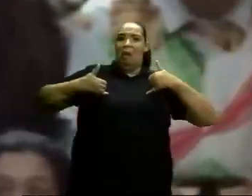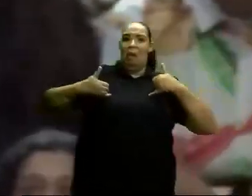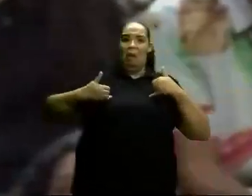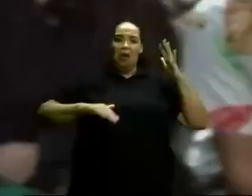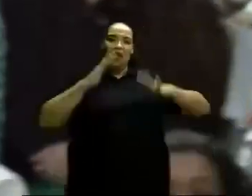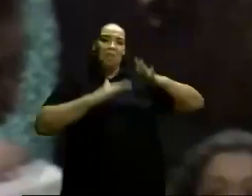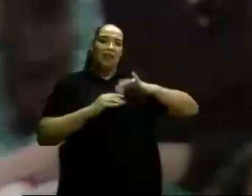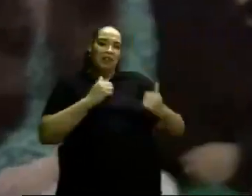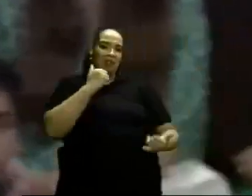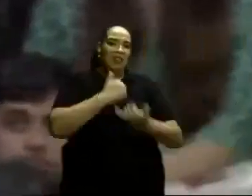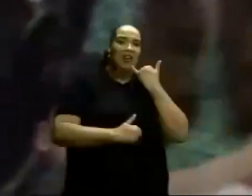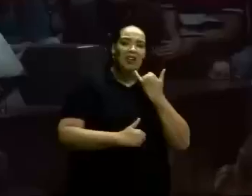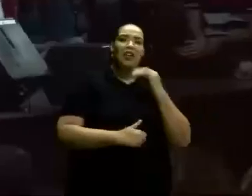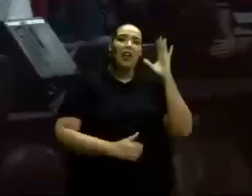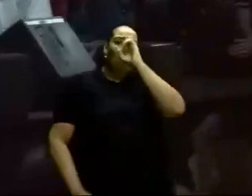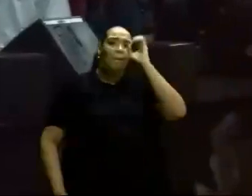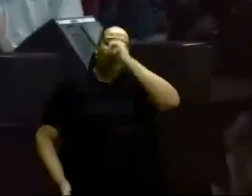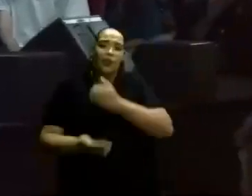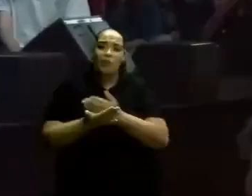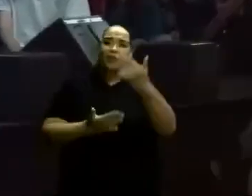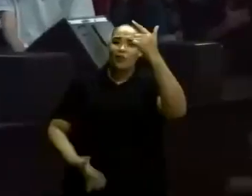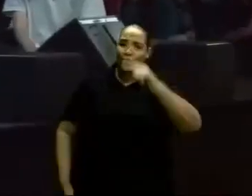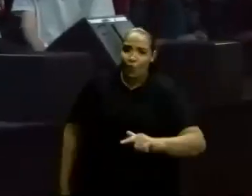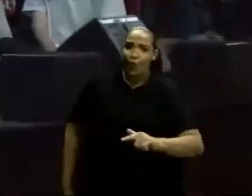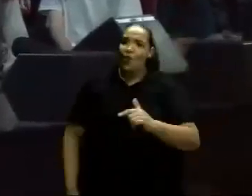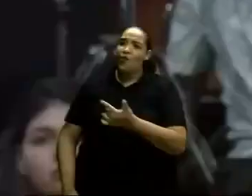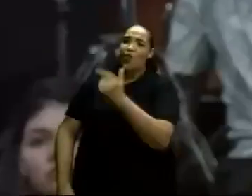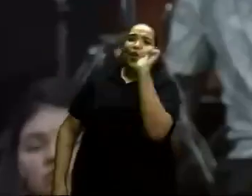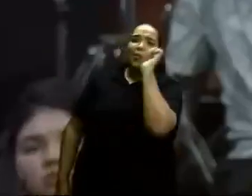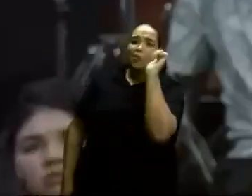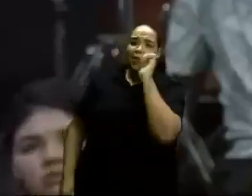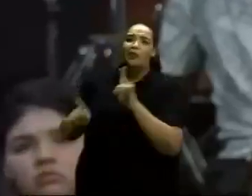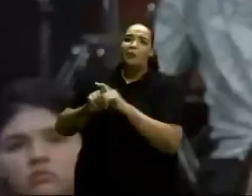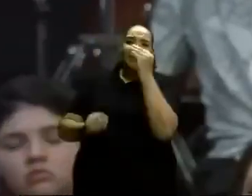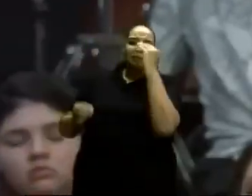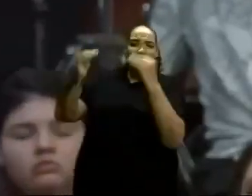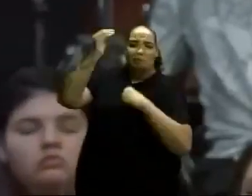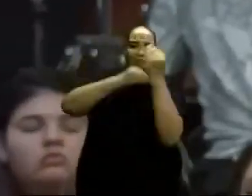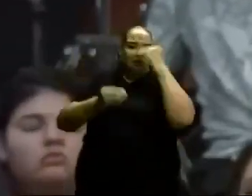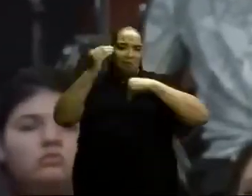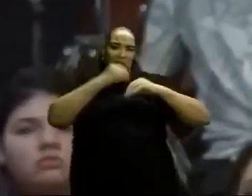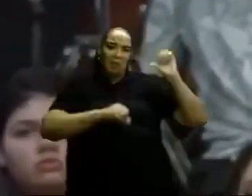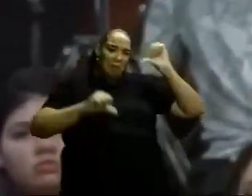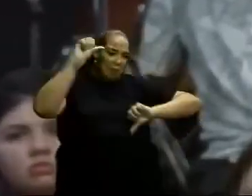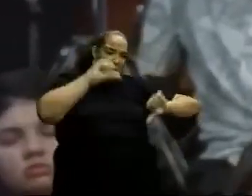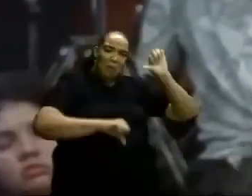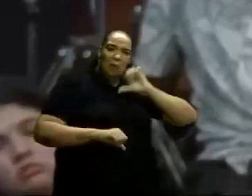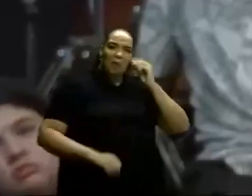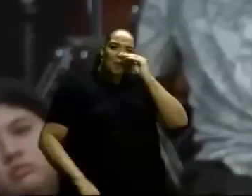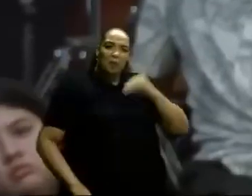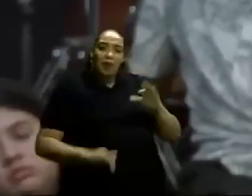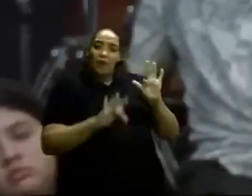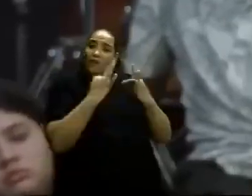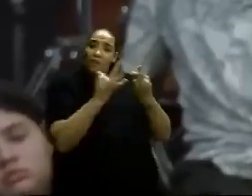terem sido traídas aprenderam a recomeçar a sua vida. Há outros aqui que foram rejeitados, falidos, negligenciados pela